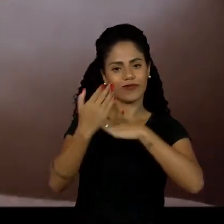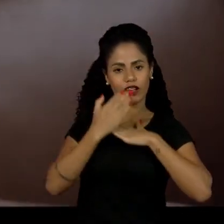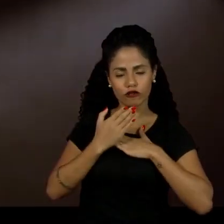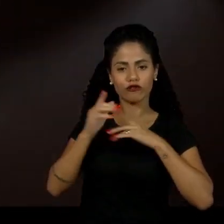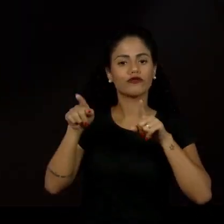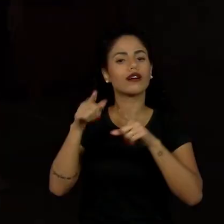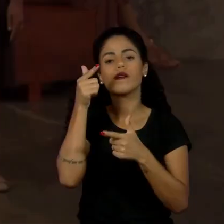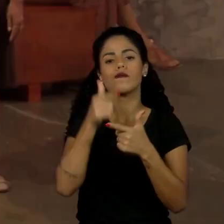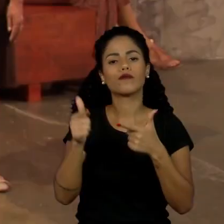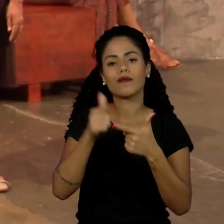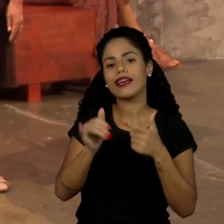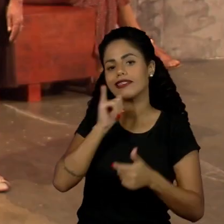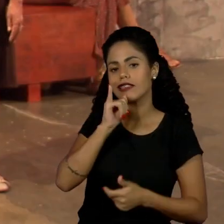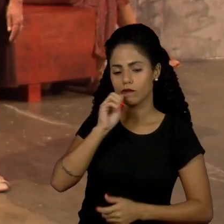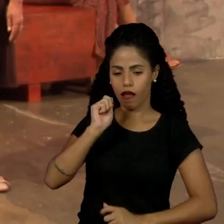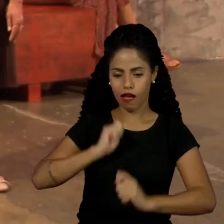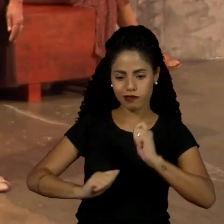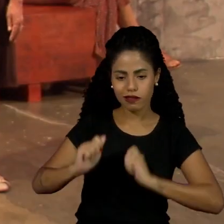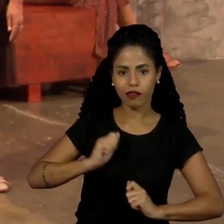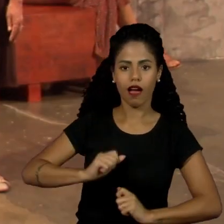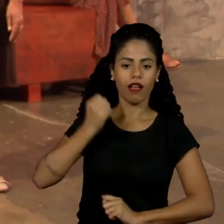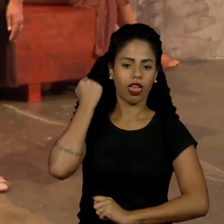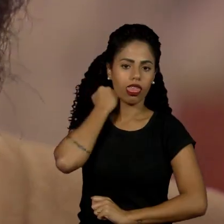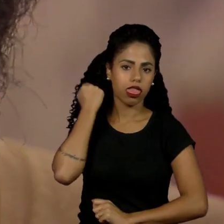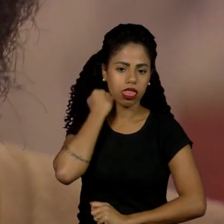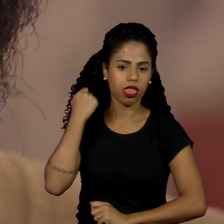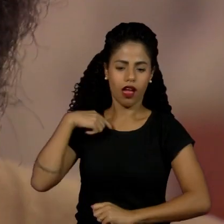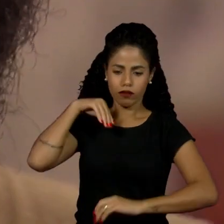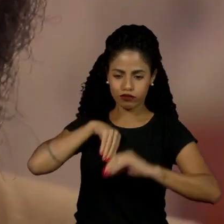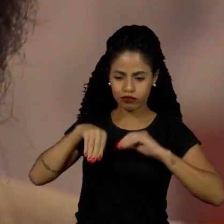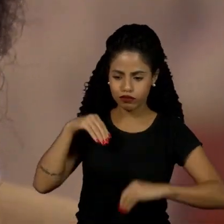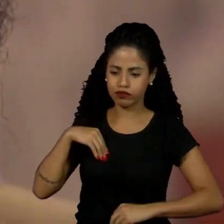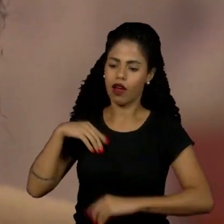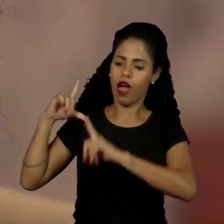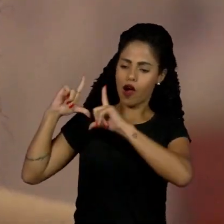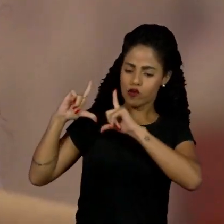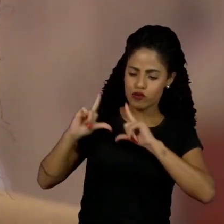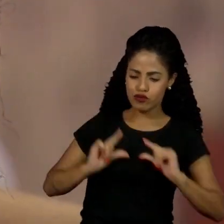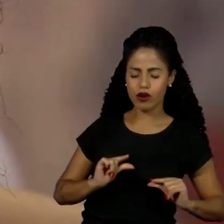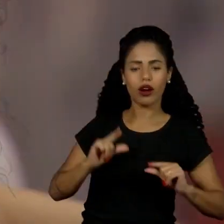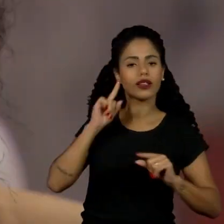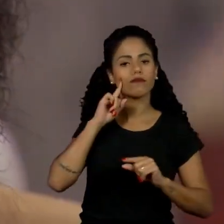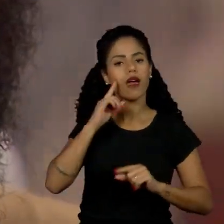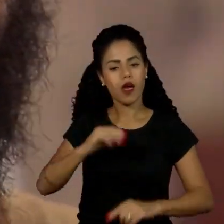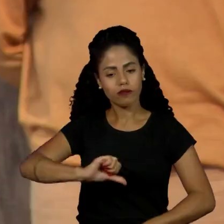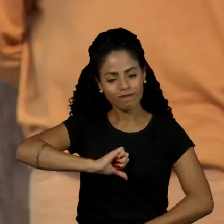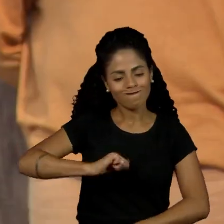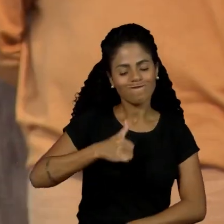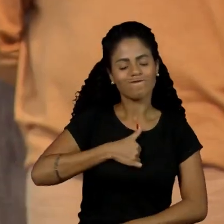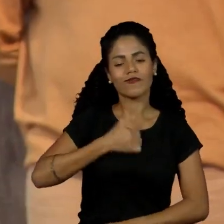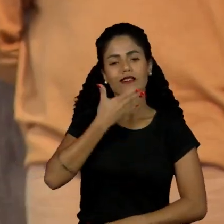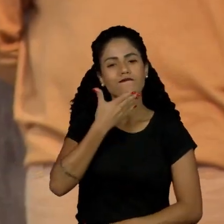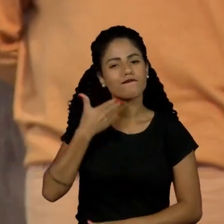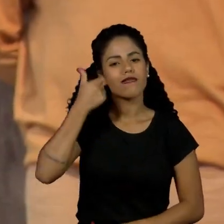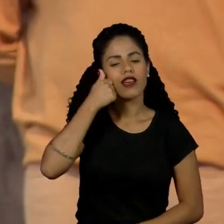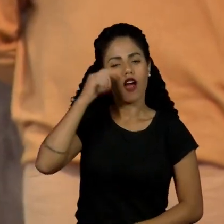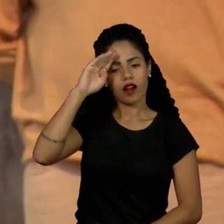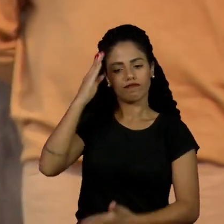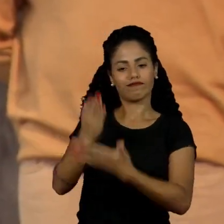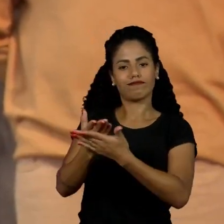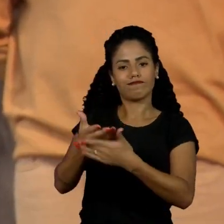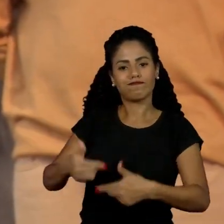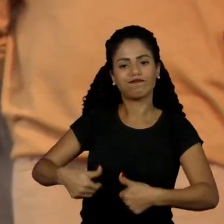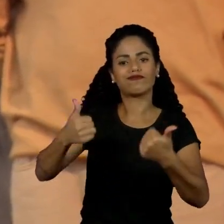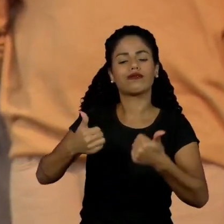reduzir problemas como ansiedade e depressão e também melhoram a autoestima, a autoconfiança e